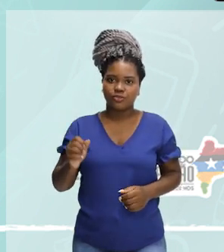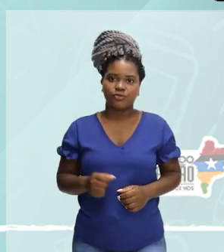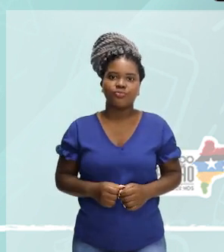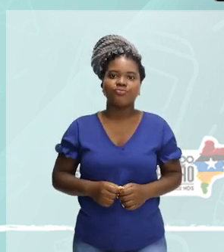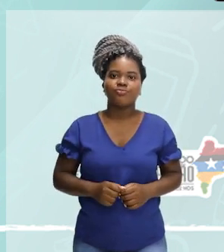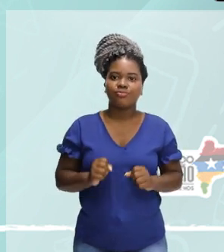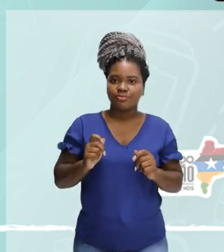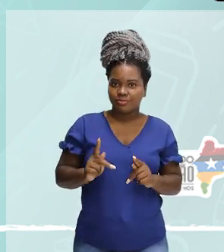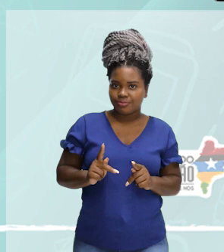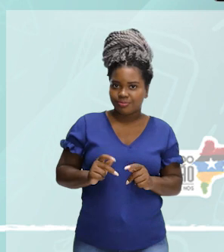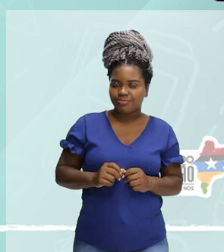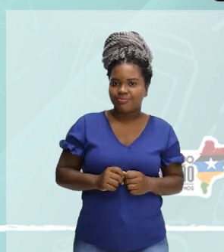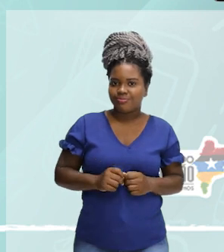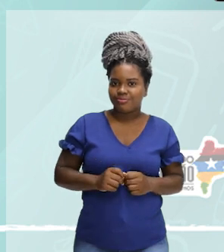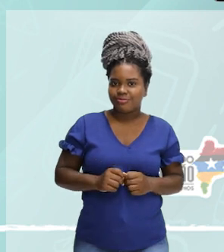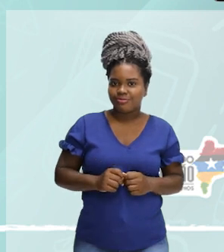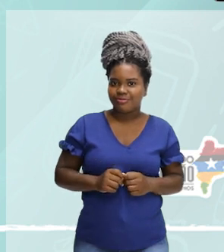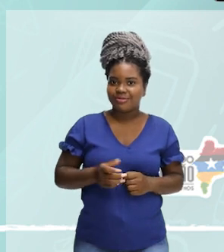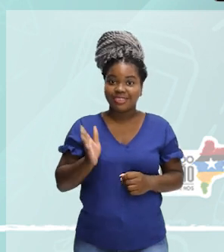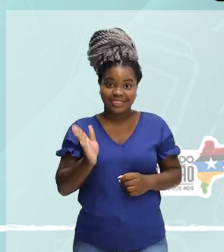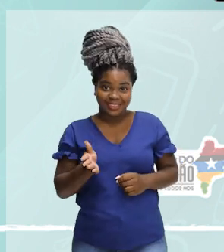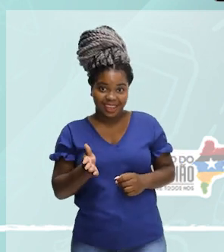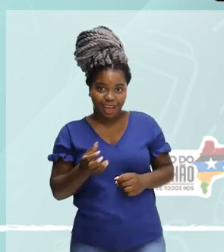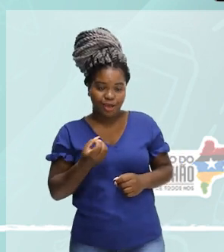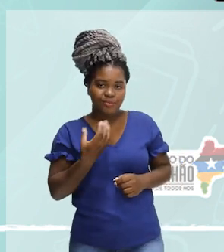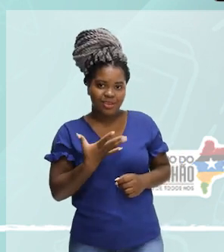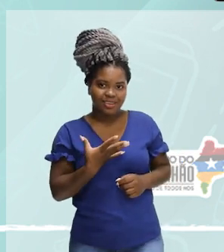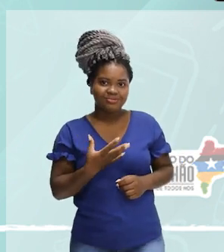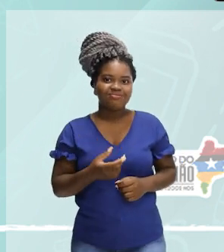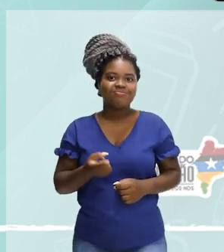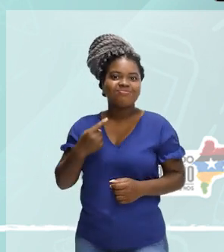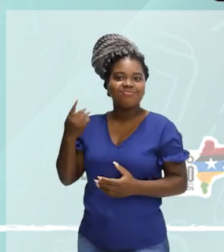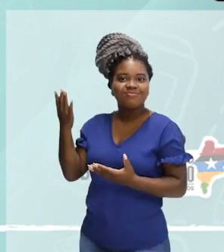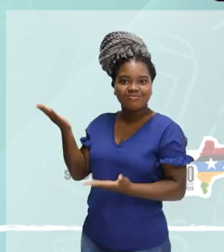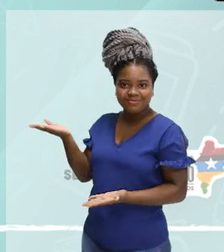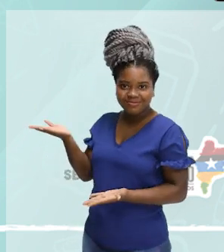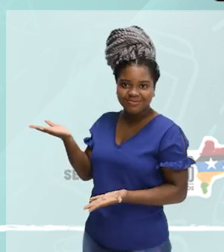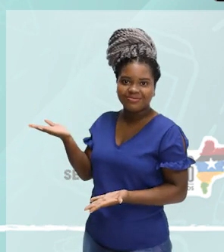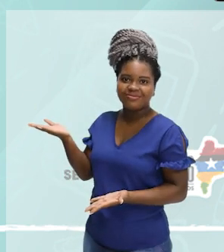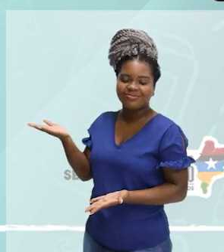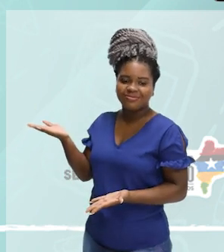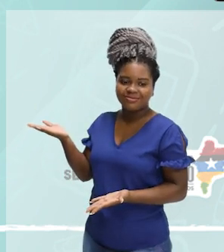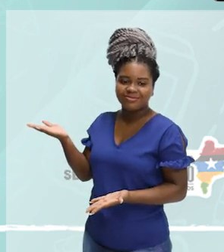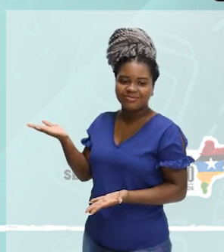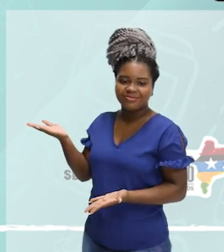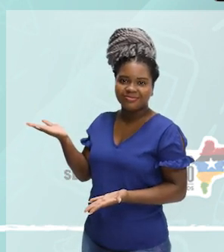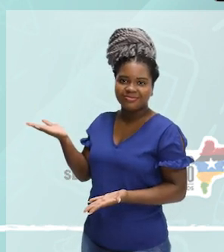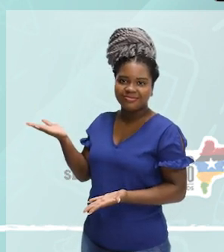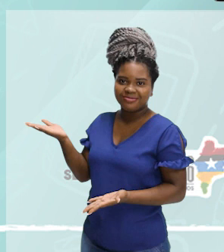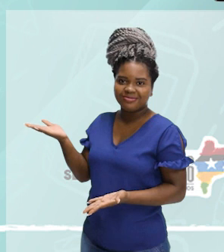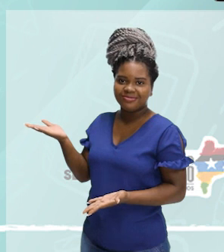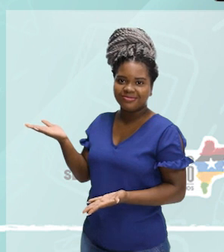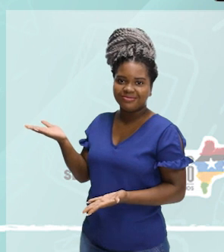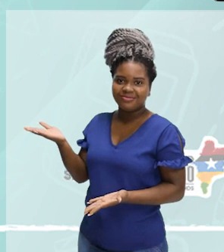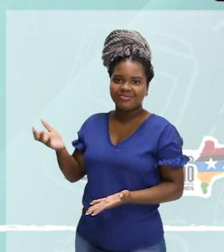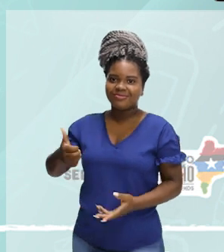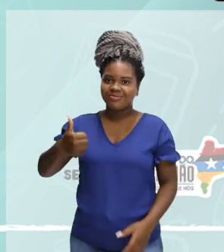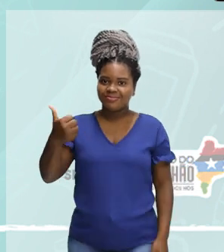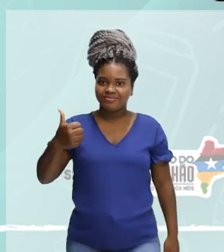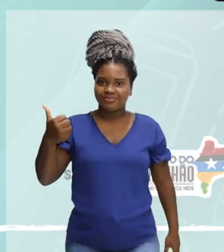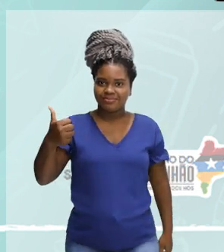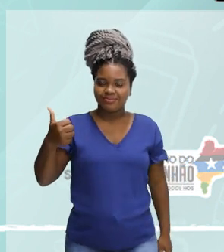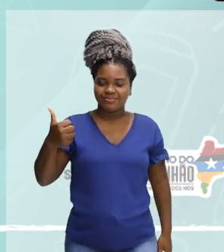segundinho. Já? Muito bem. Vamos ver quem acertou? Me gostaria saber